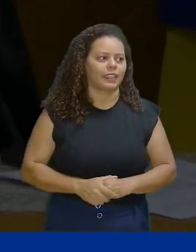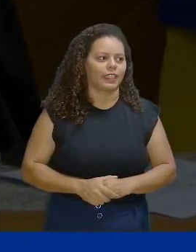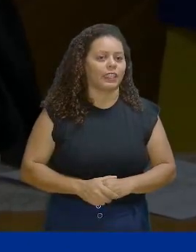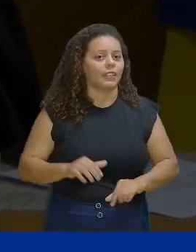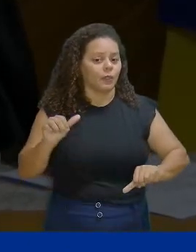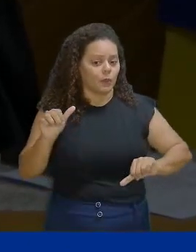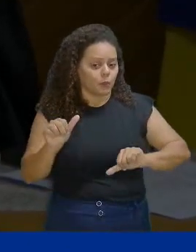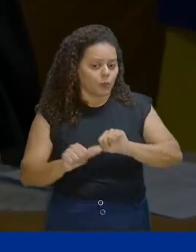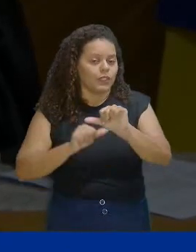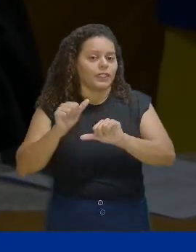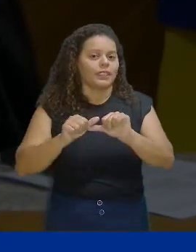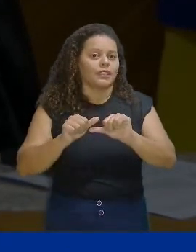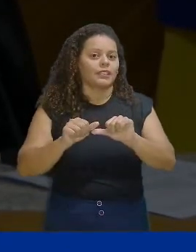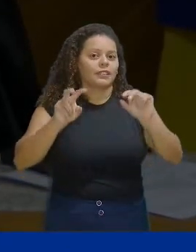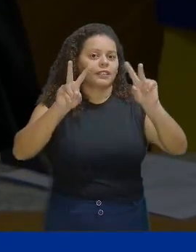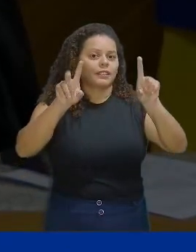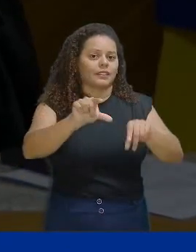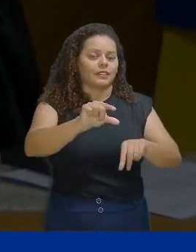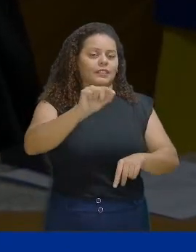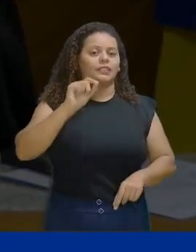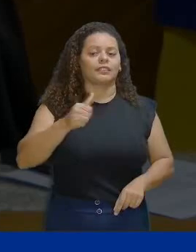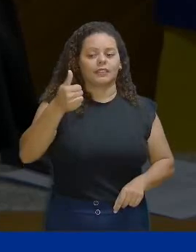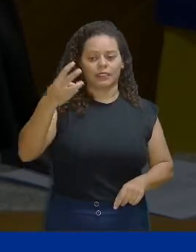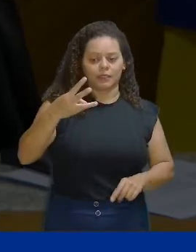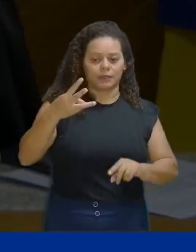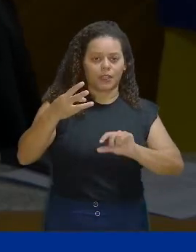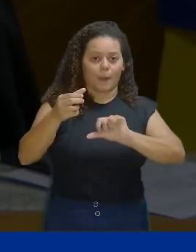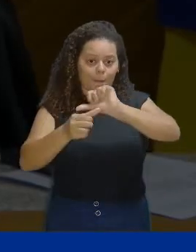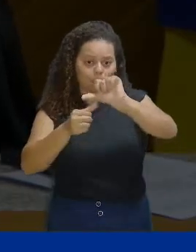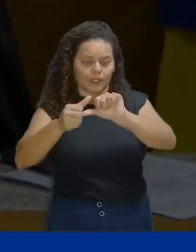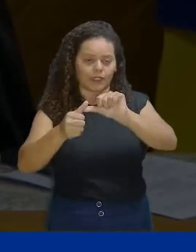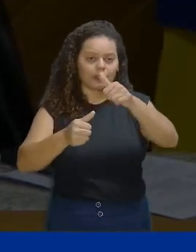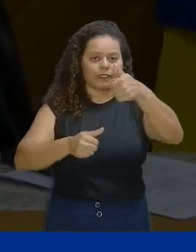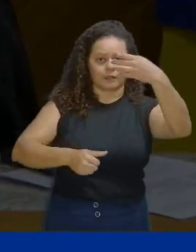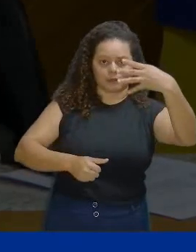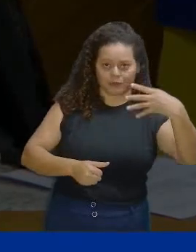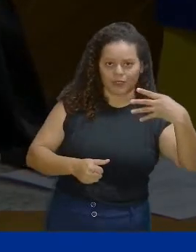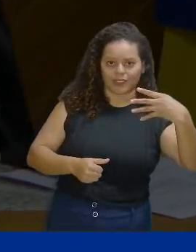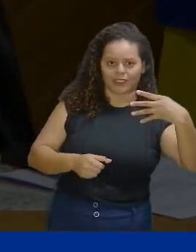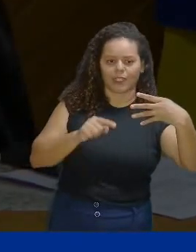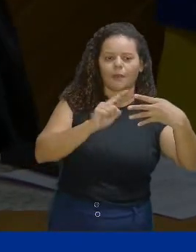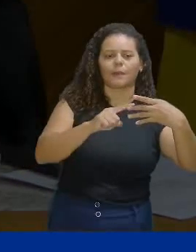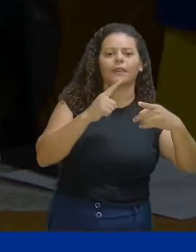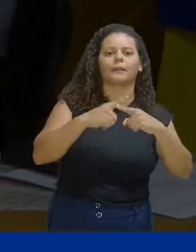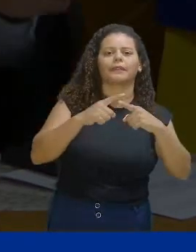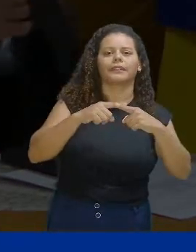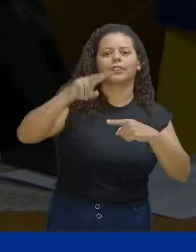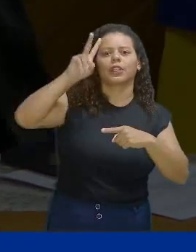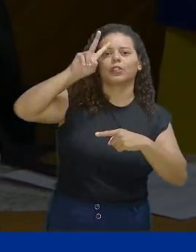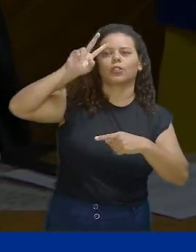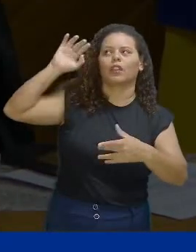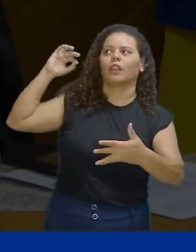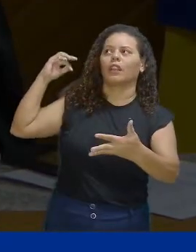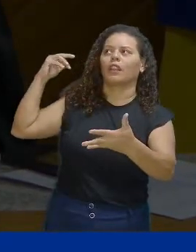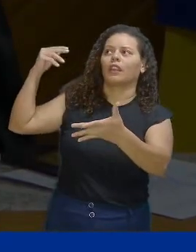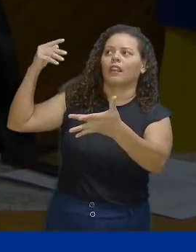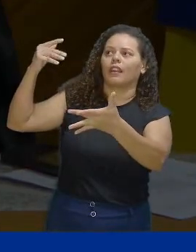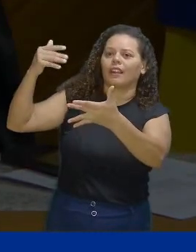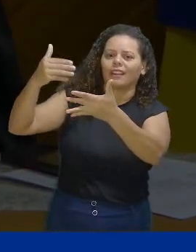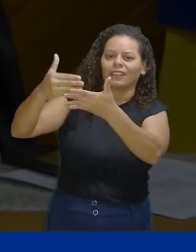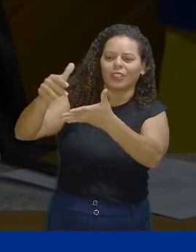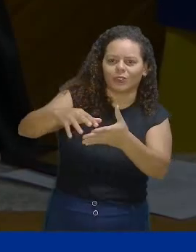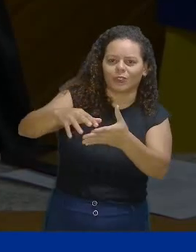A mudança da designação de 13ª para 14ª para preservar a história daquela